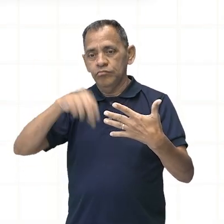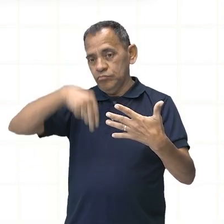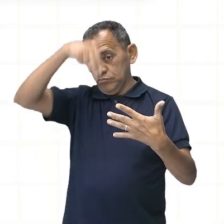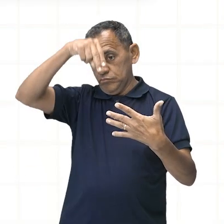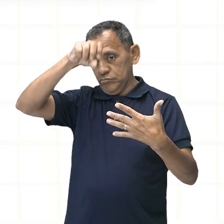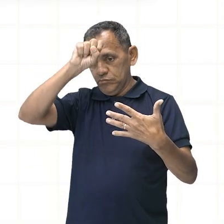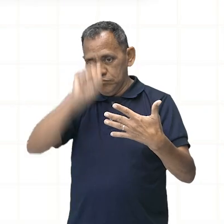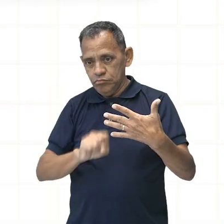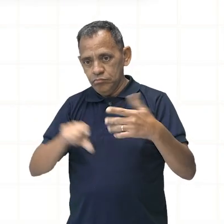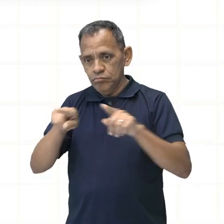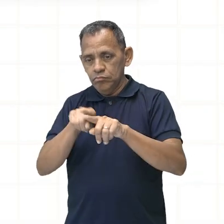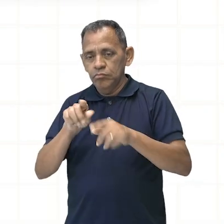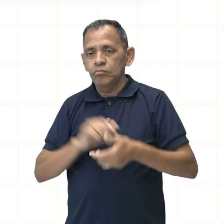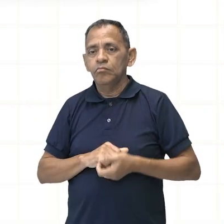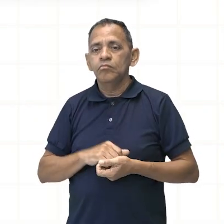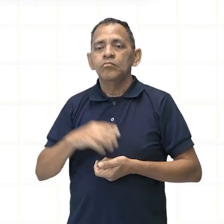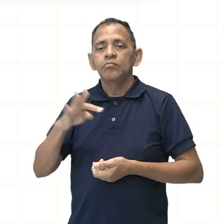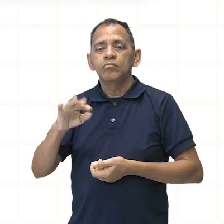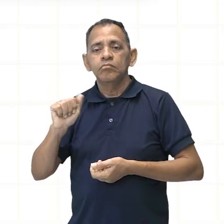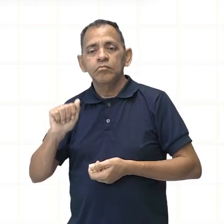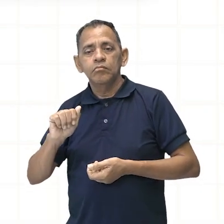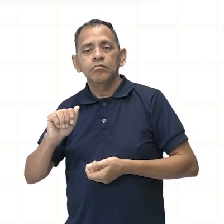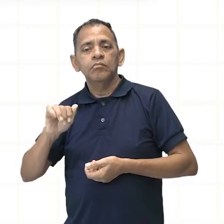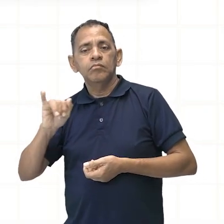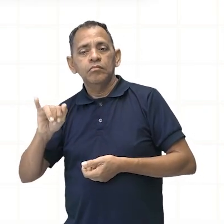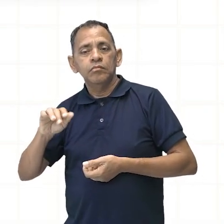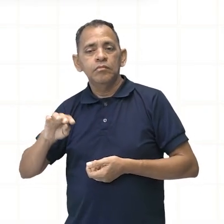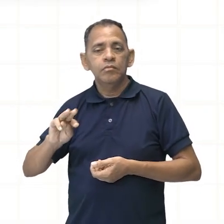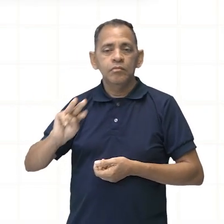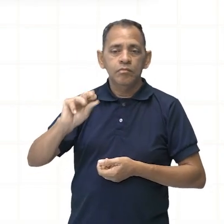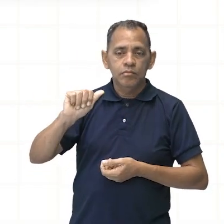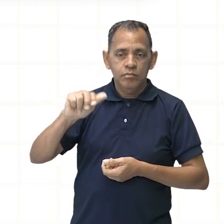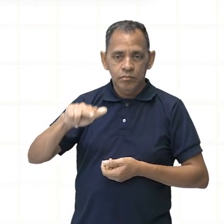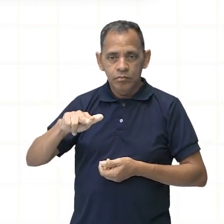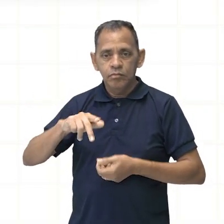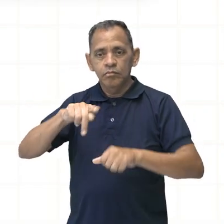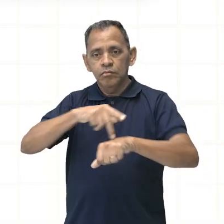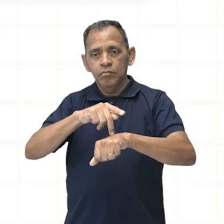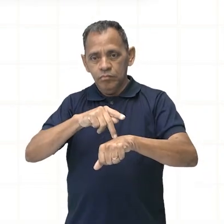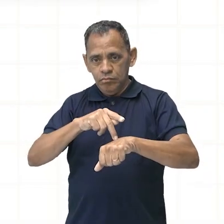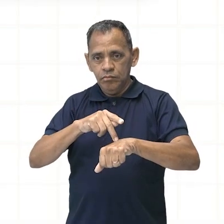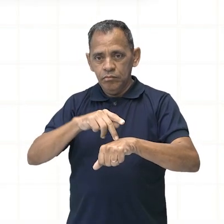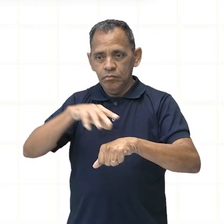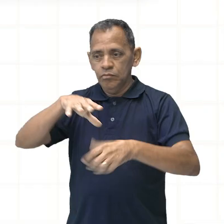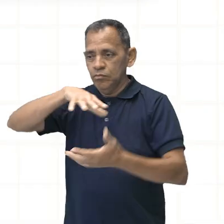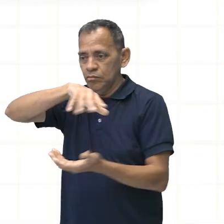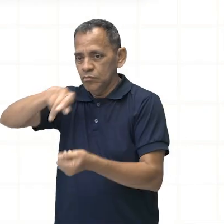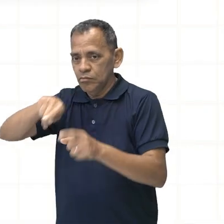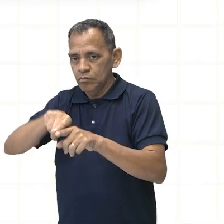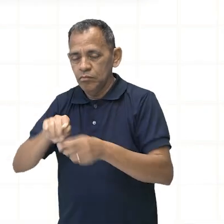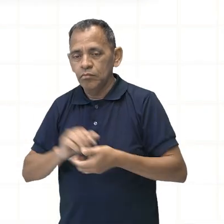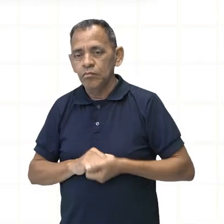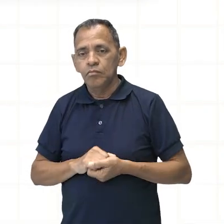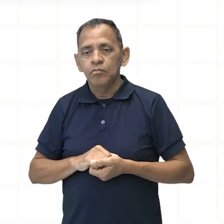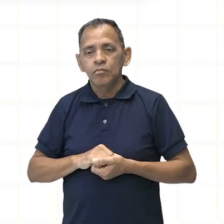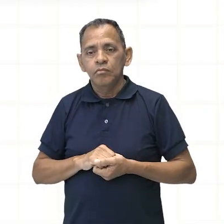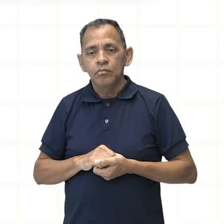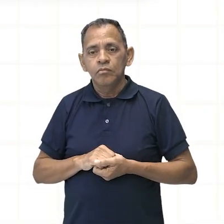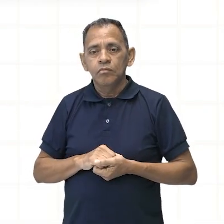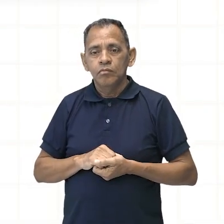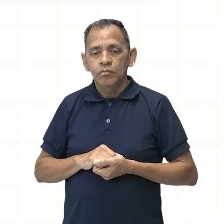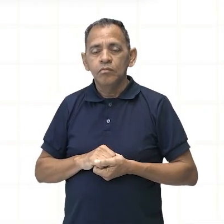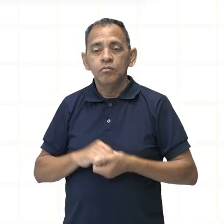província separatista lá da China. E os países do mundo, inclusive a ONU, não reconhecem Taiwan como